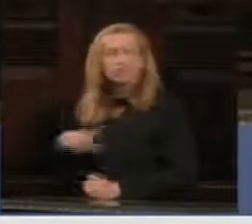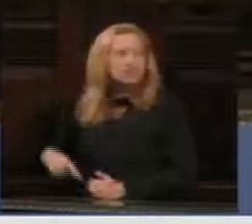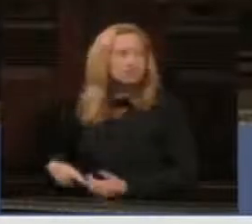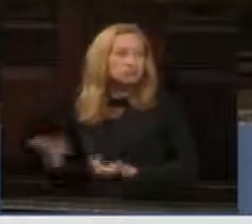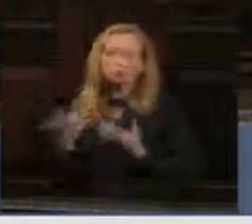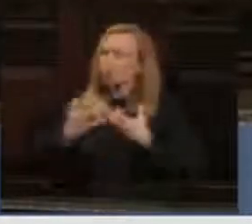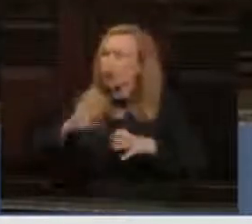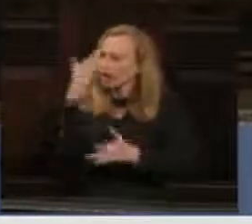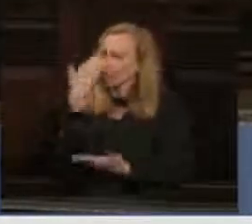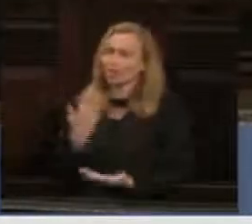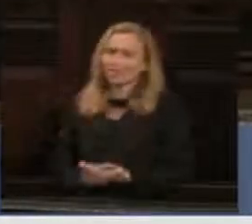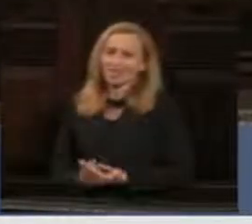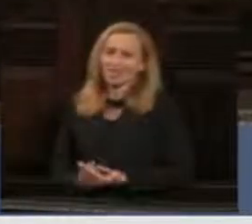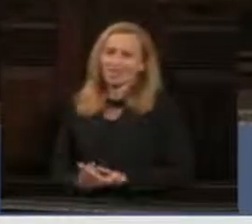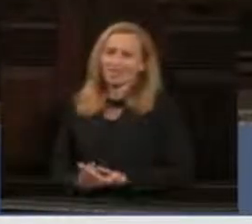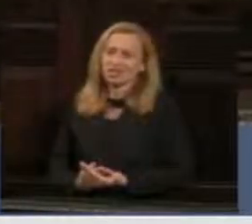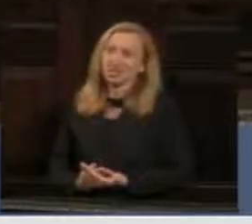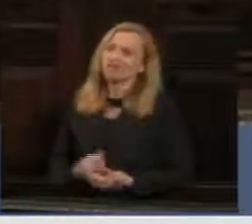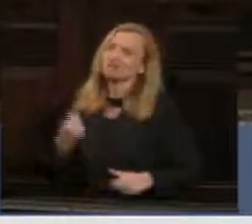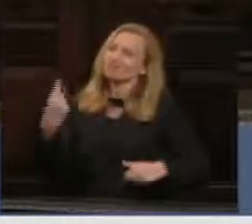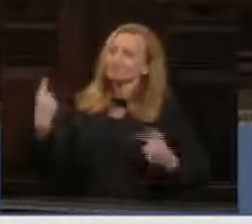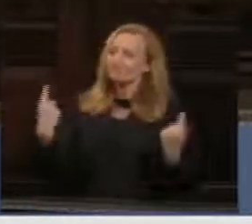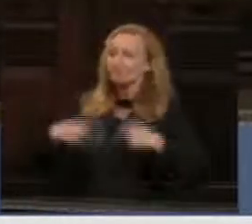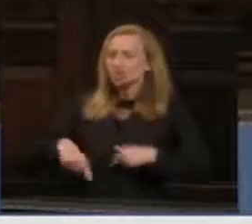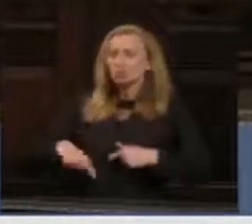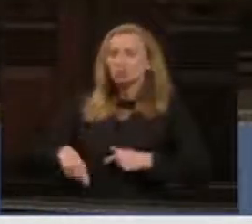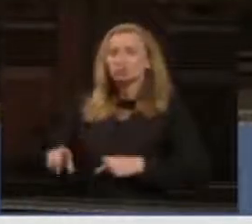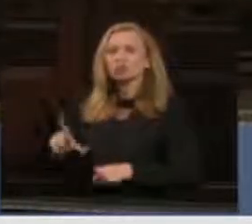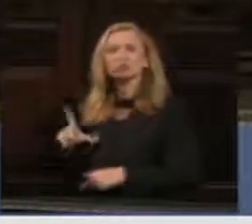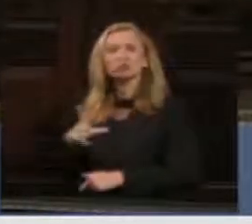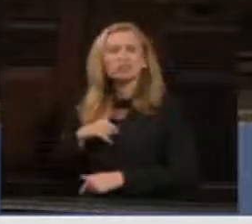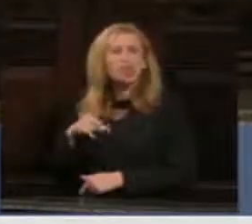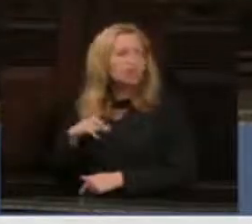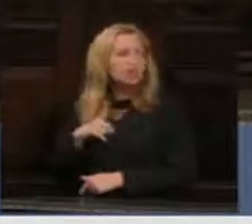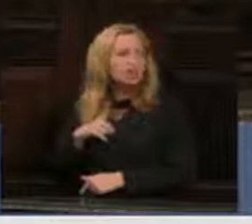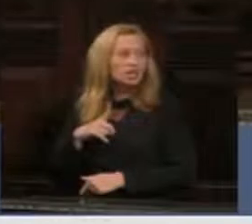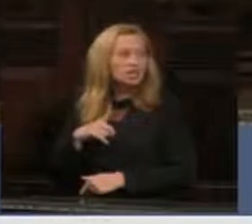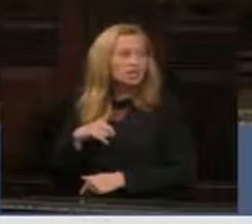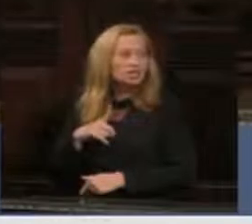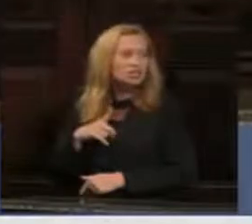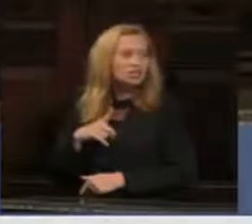quero crer que essa disputa tenha sido